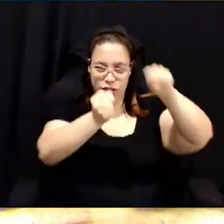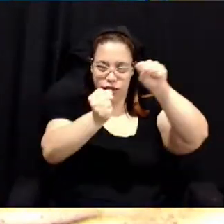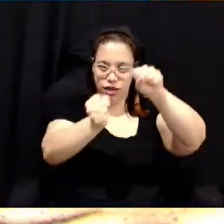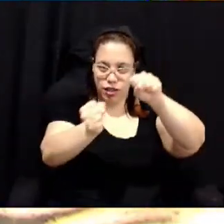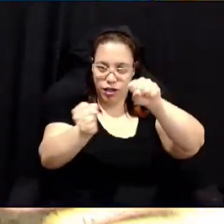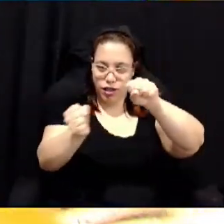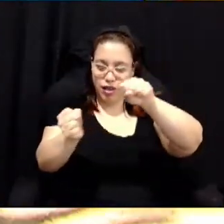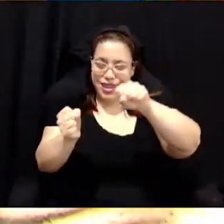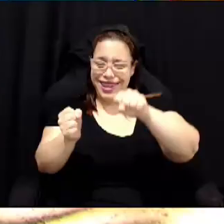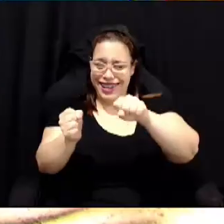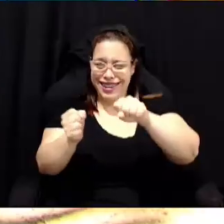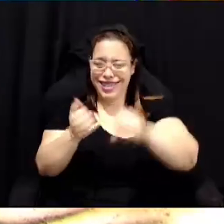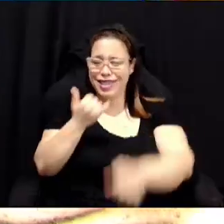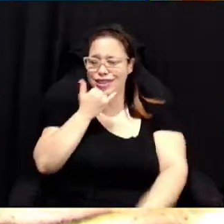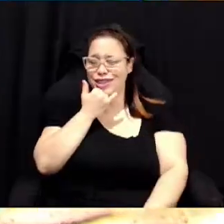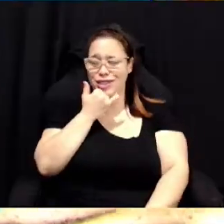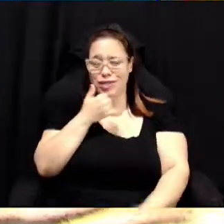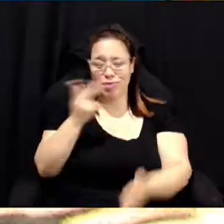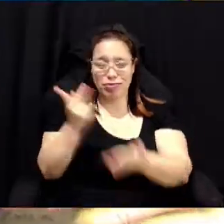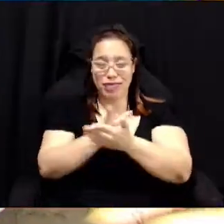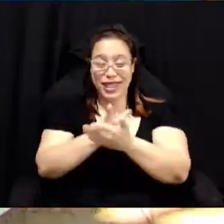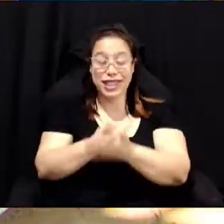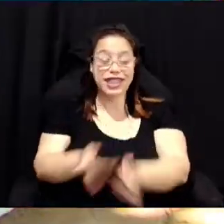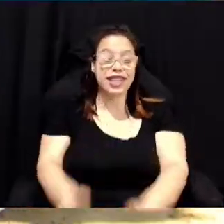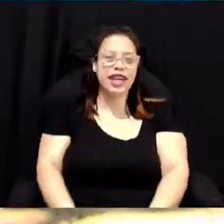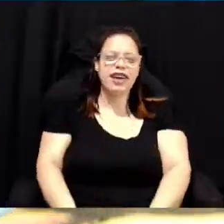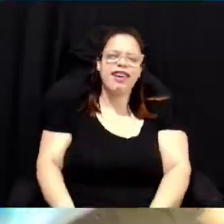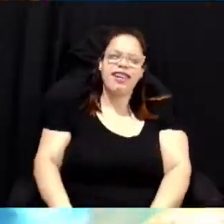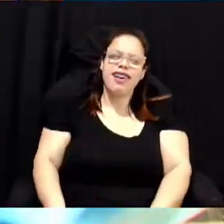braço? Não, não é só o braço. O corpo entra junto, ó.